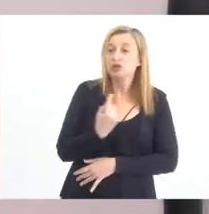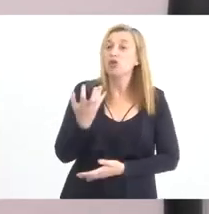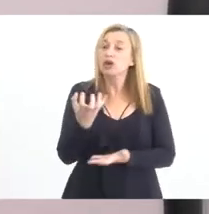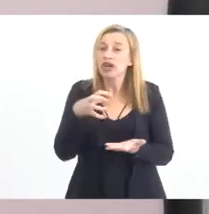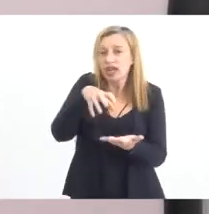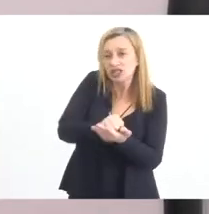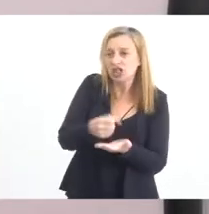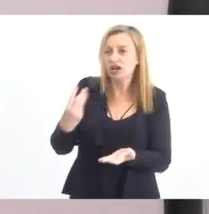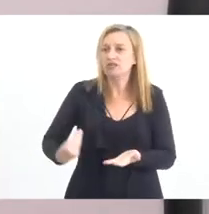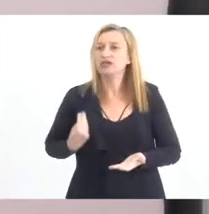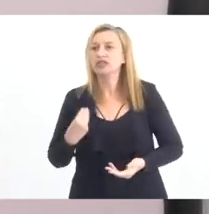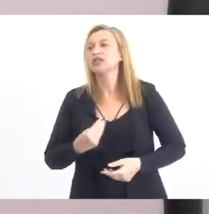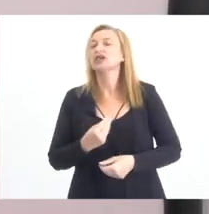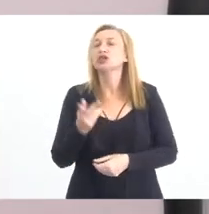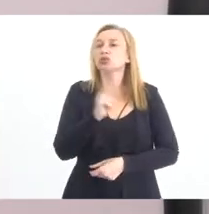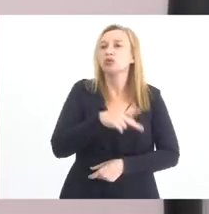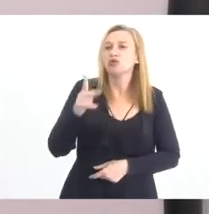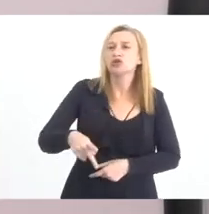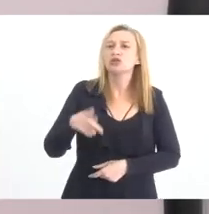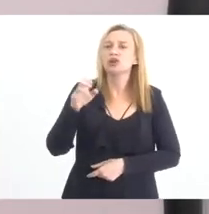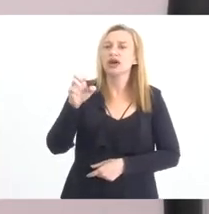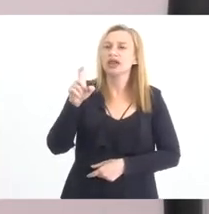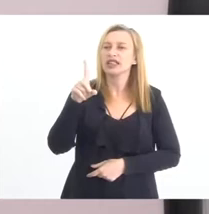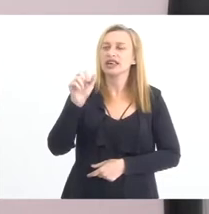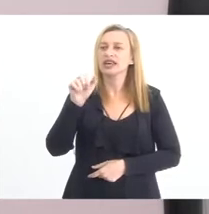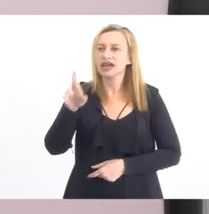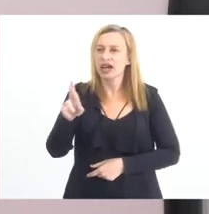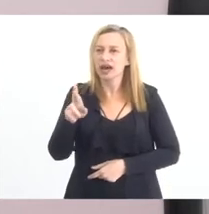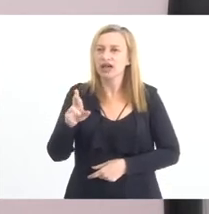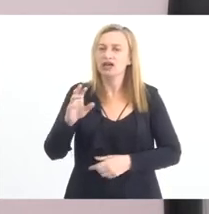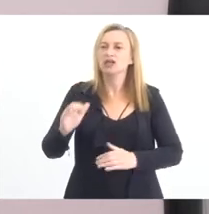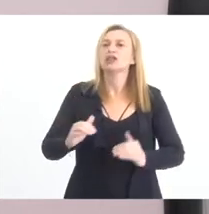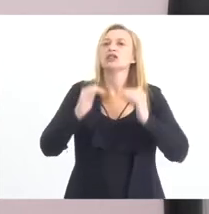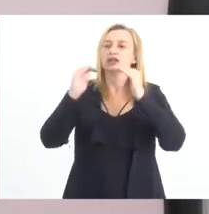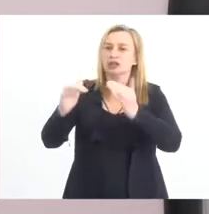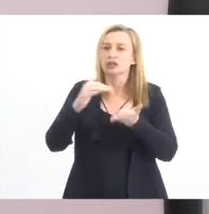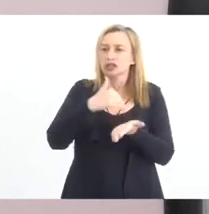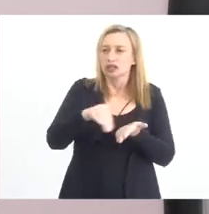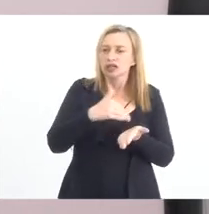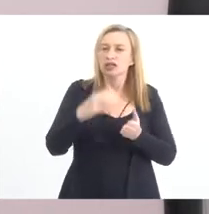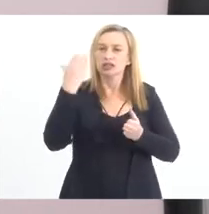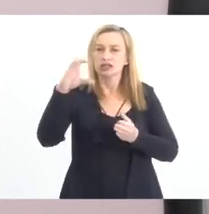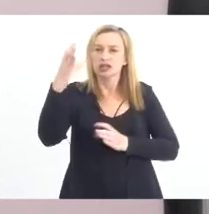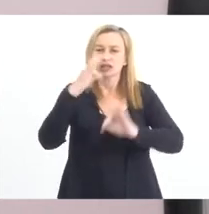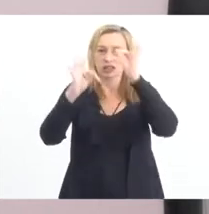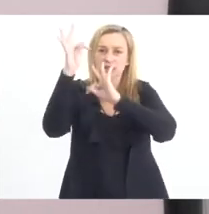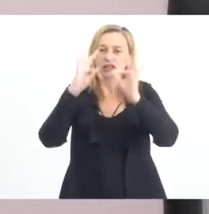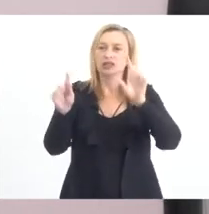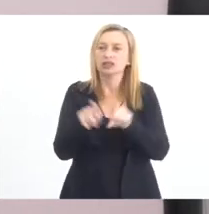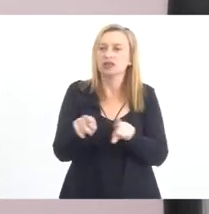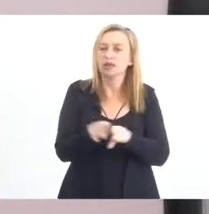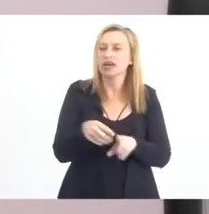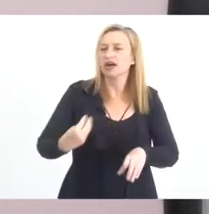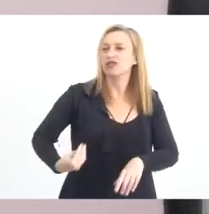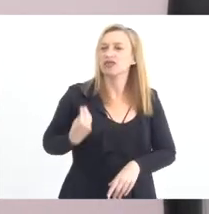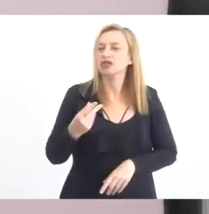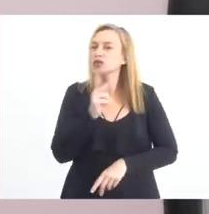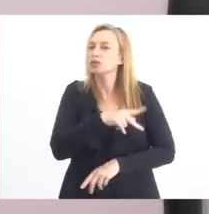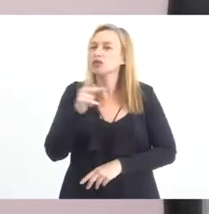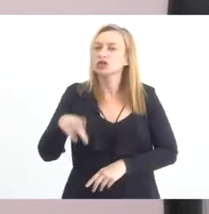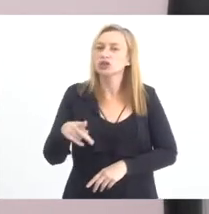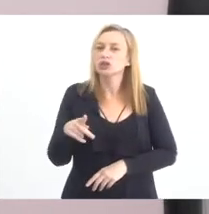registrar a presença do professor Edgar Leite, subsecretário de Ciência e Tecnologia. Quero registrar a presença também do